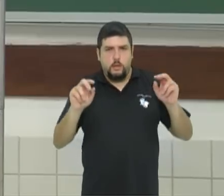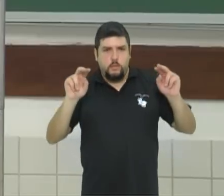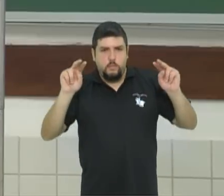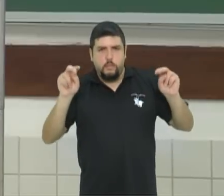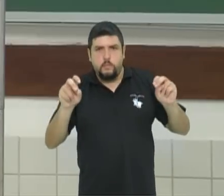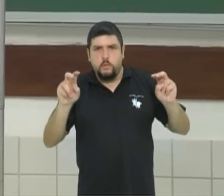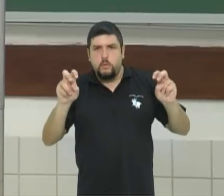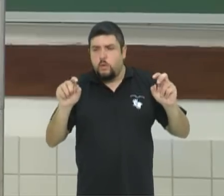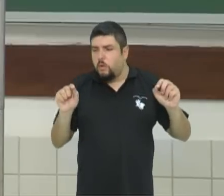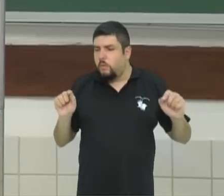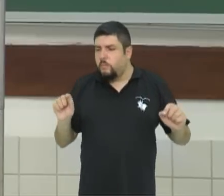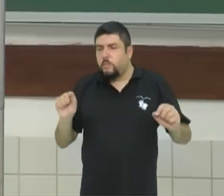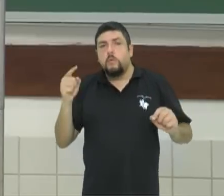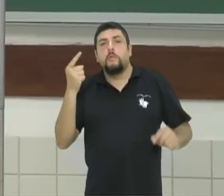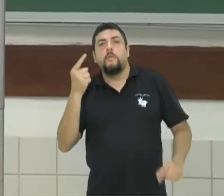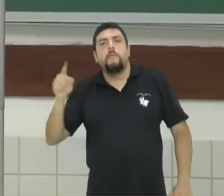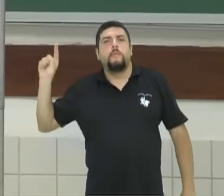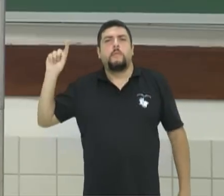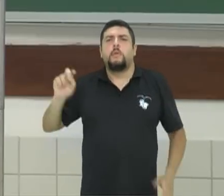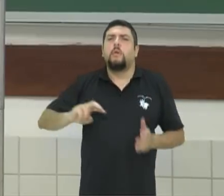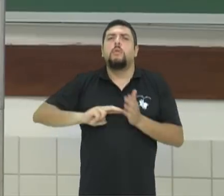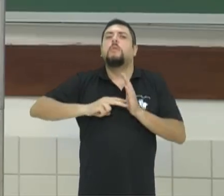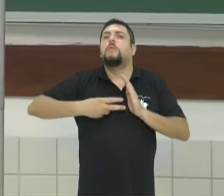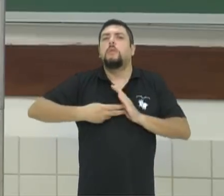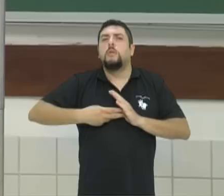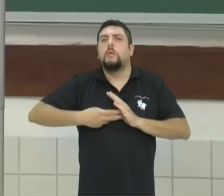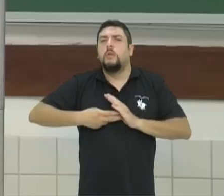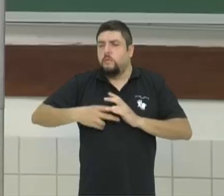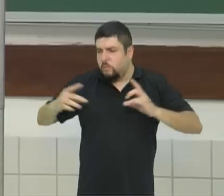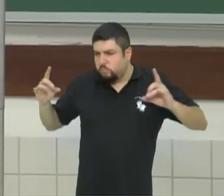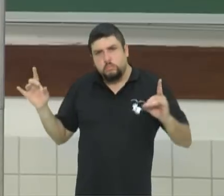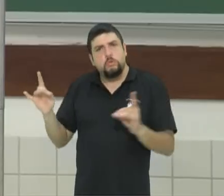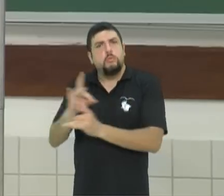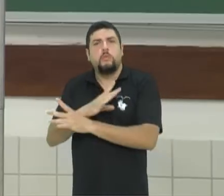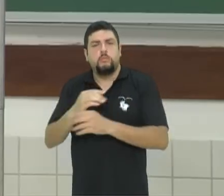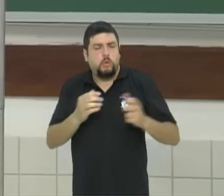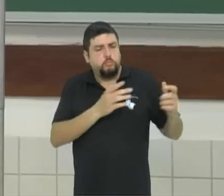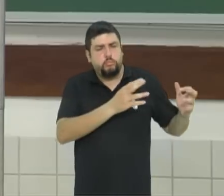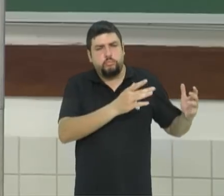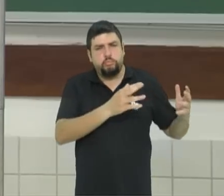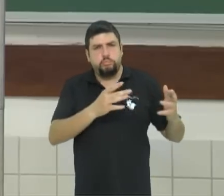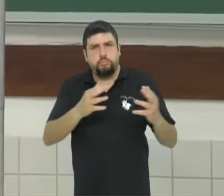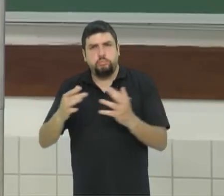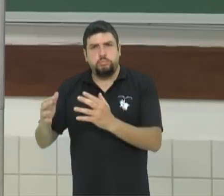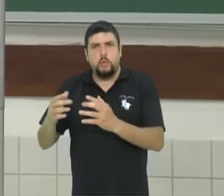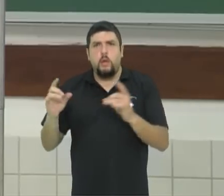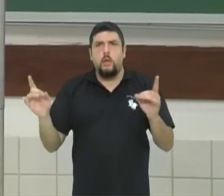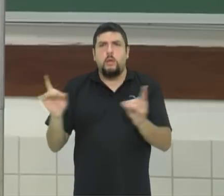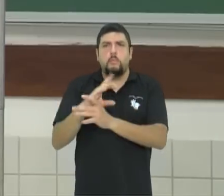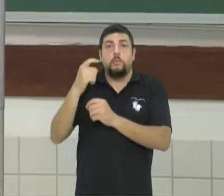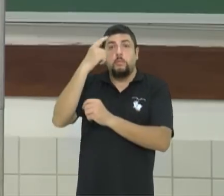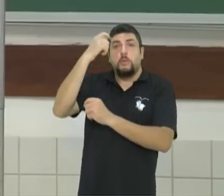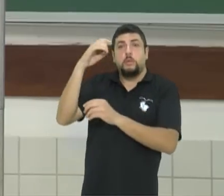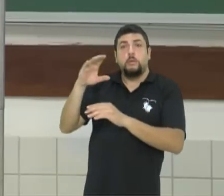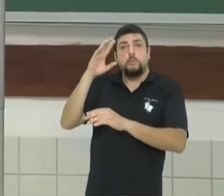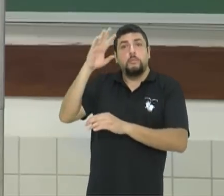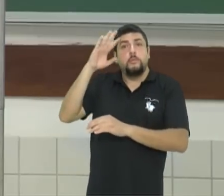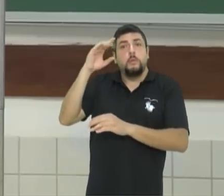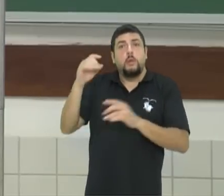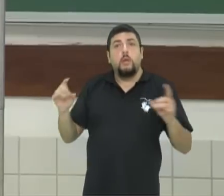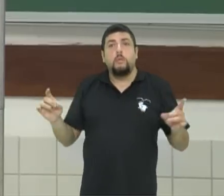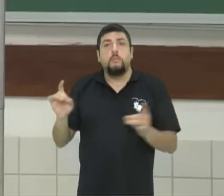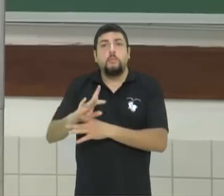é ponto final. Se é final, ele vai no final do enunciado. Então, fecha aspas primeiro e, na sequência, ponto final.